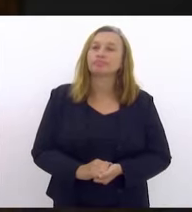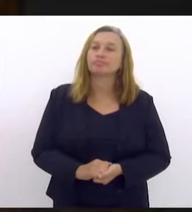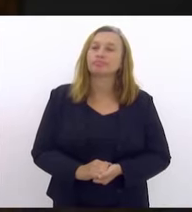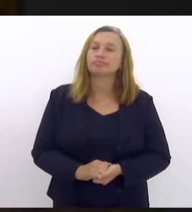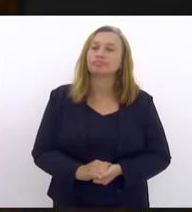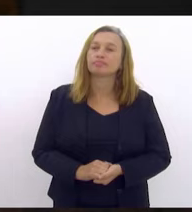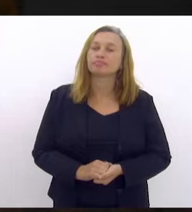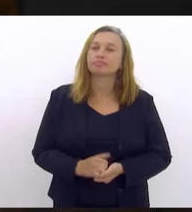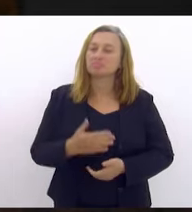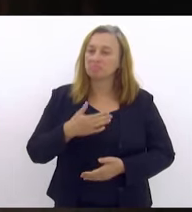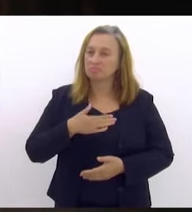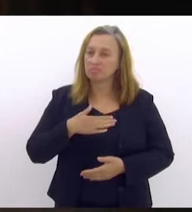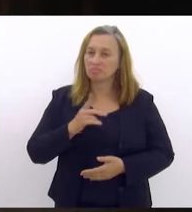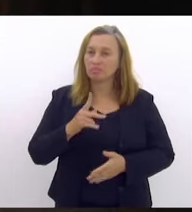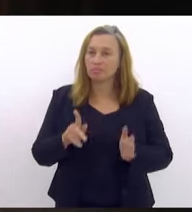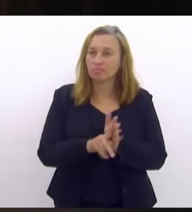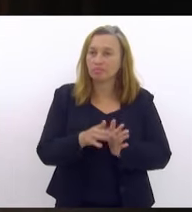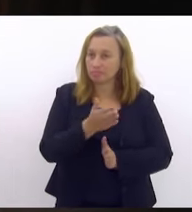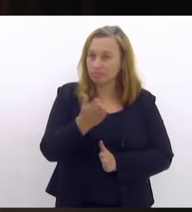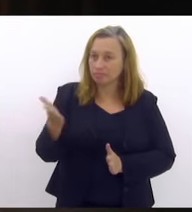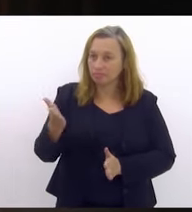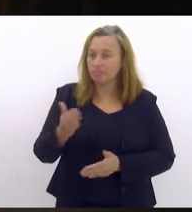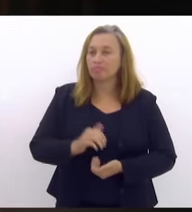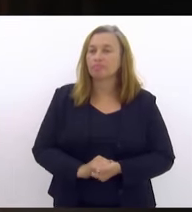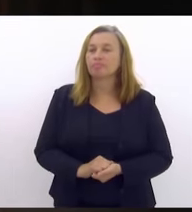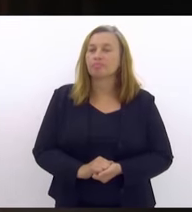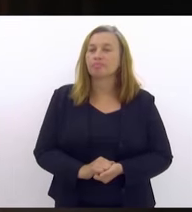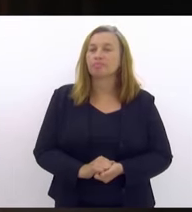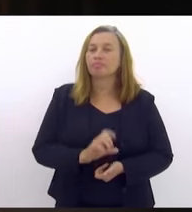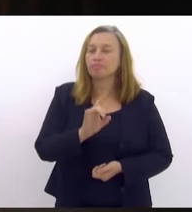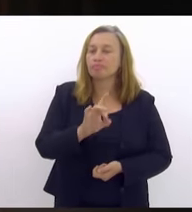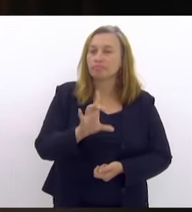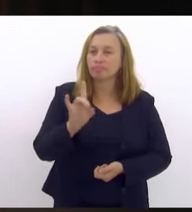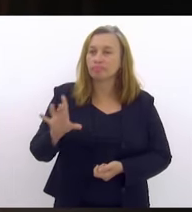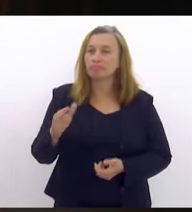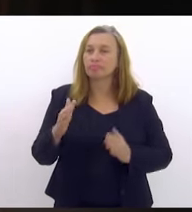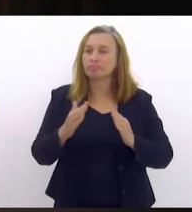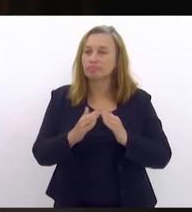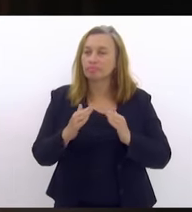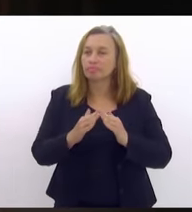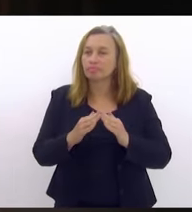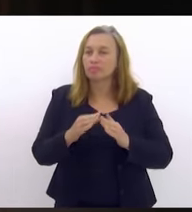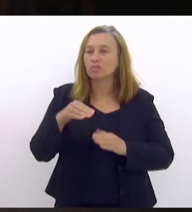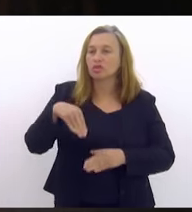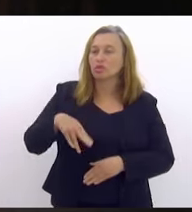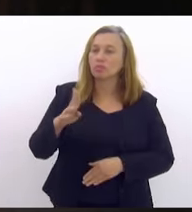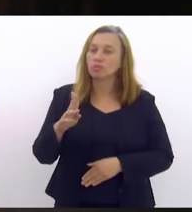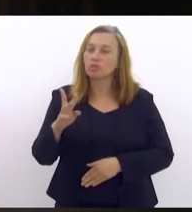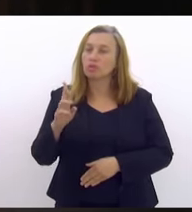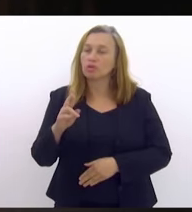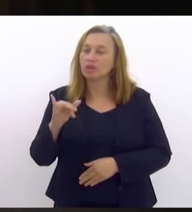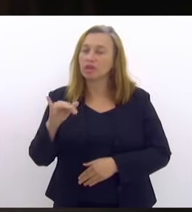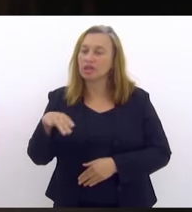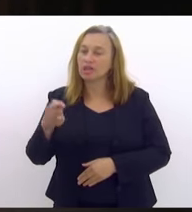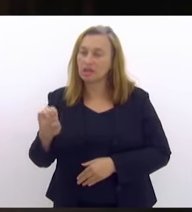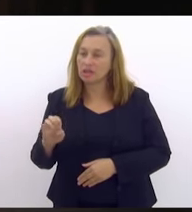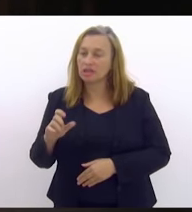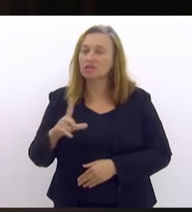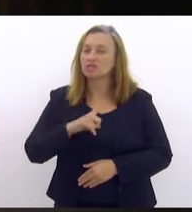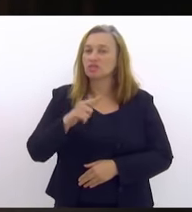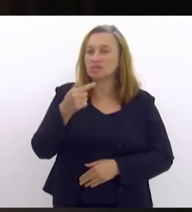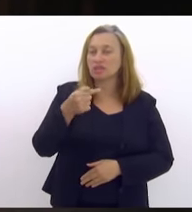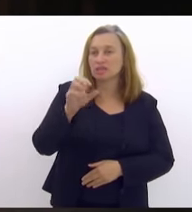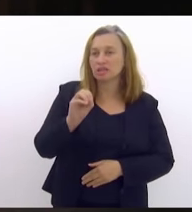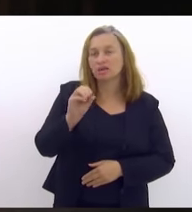Essa moção não é minha, é de vocês. E a cada morador, especificamente de Muriqui, que ali eu tive 70% dos meus